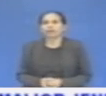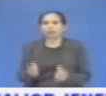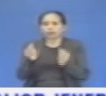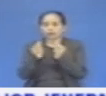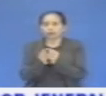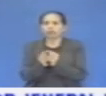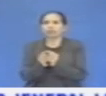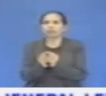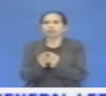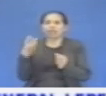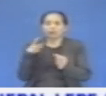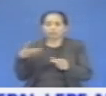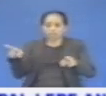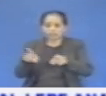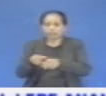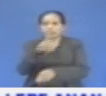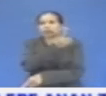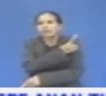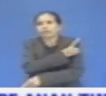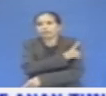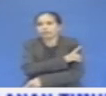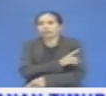ansa a defesa iha